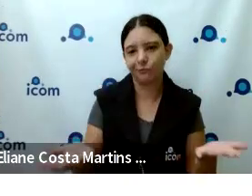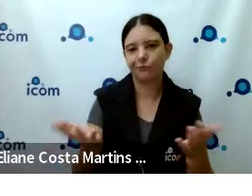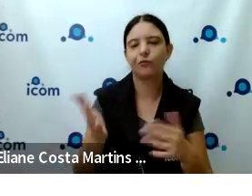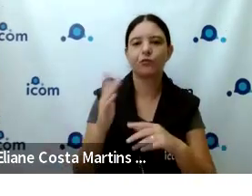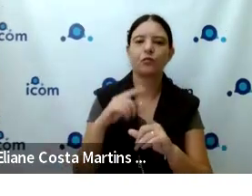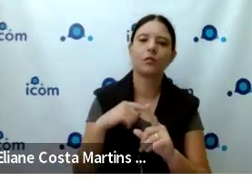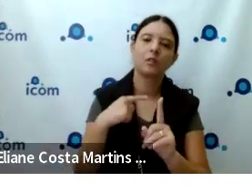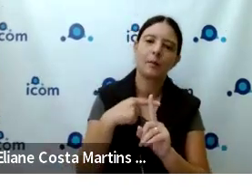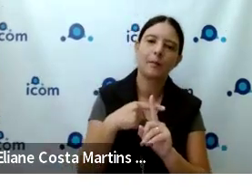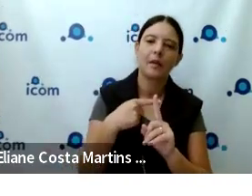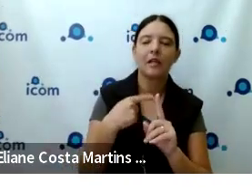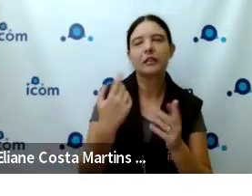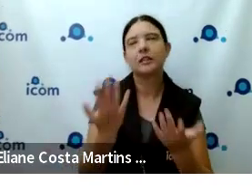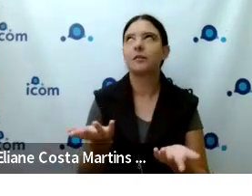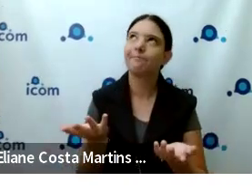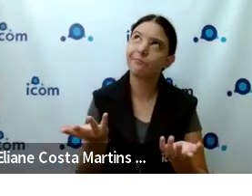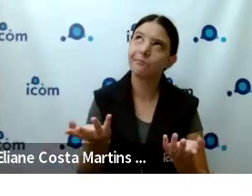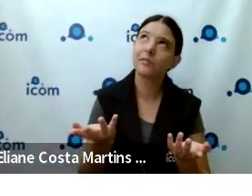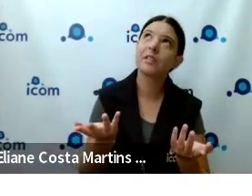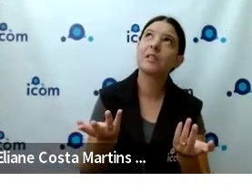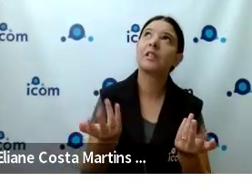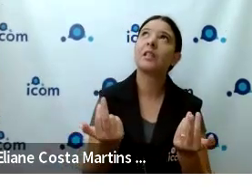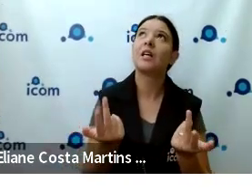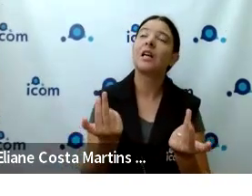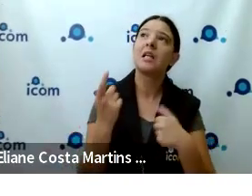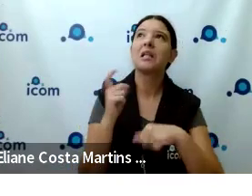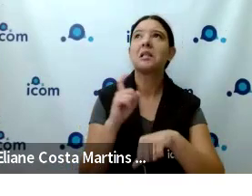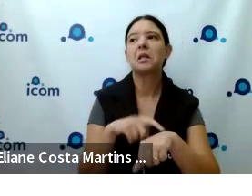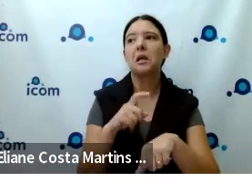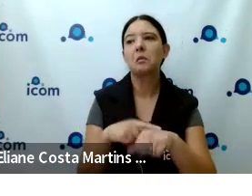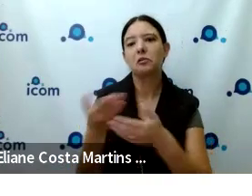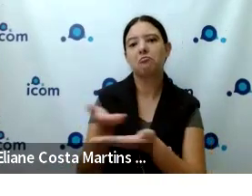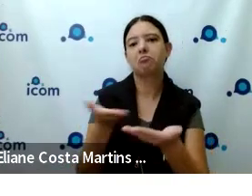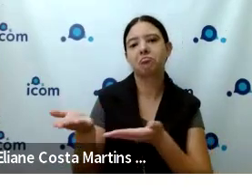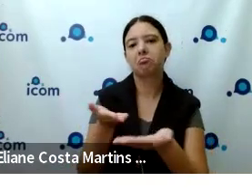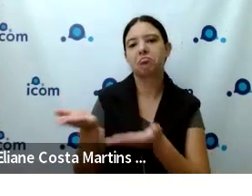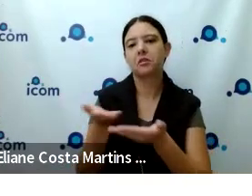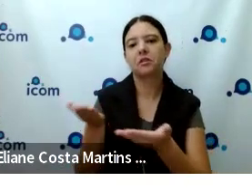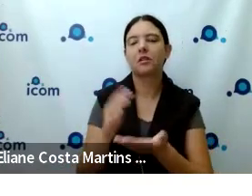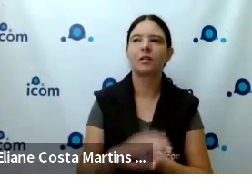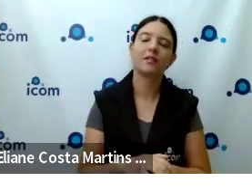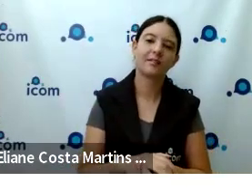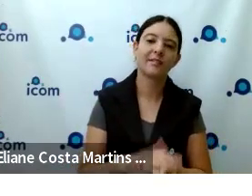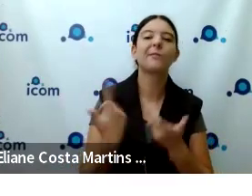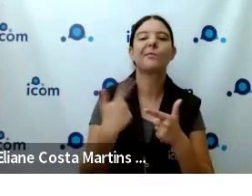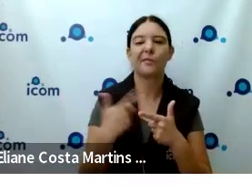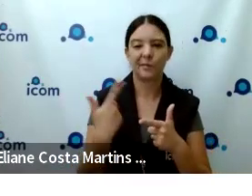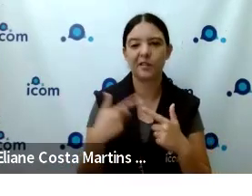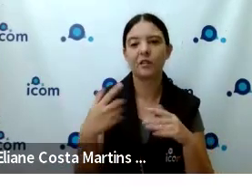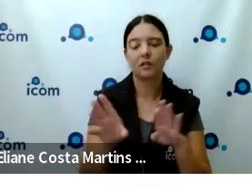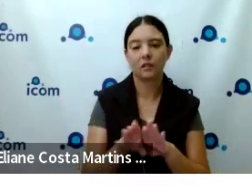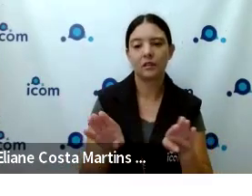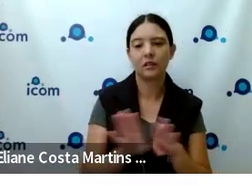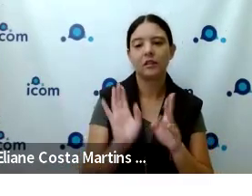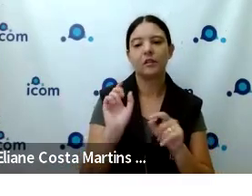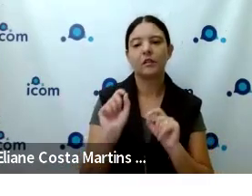mais igual tempo de trâmite. Existe o problema também de que